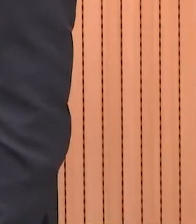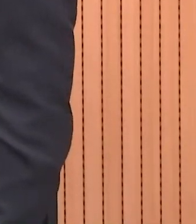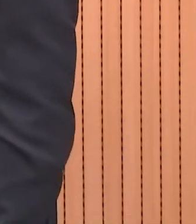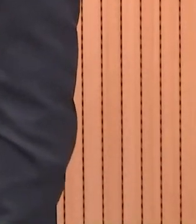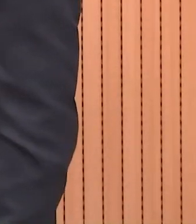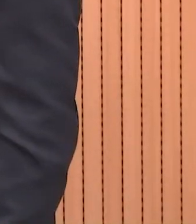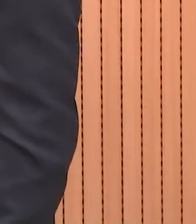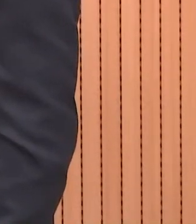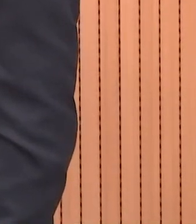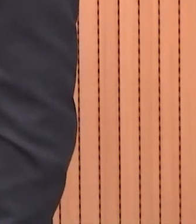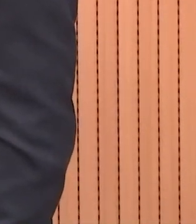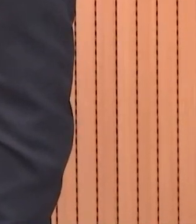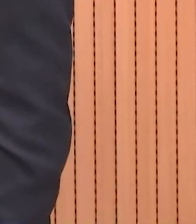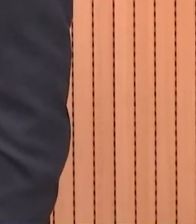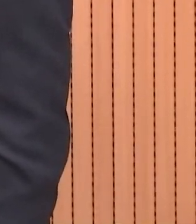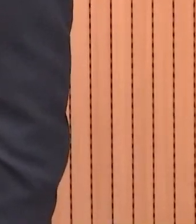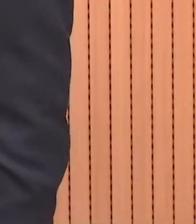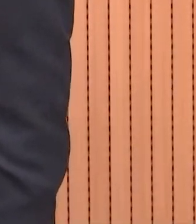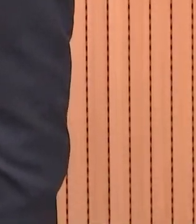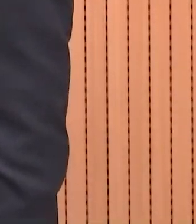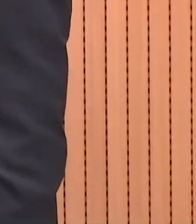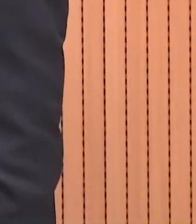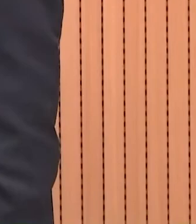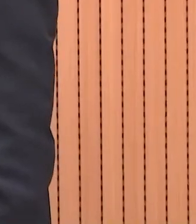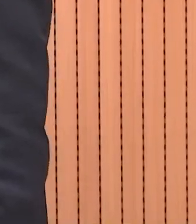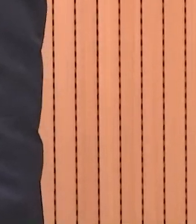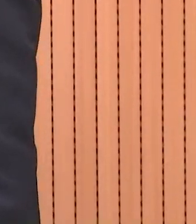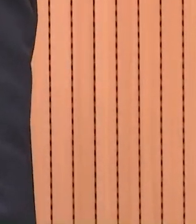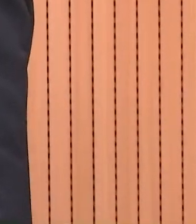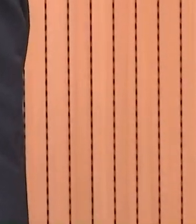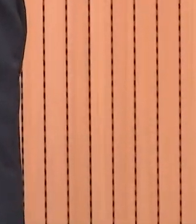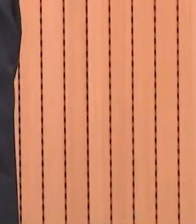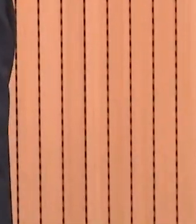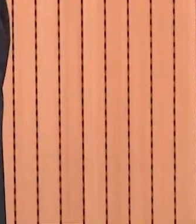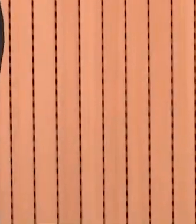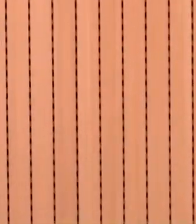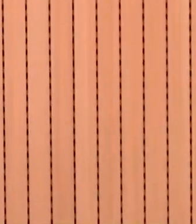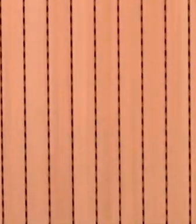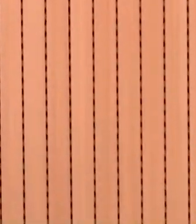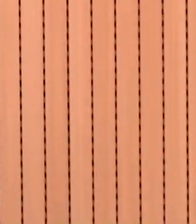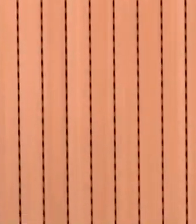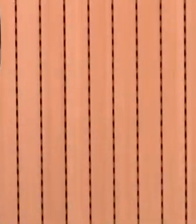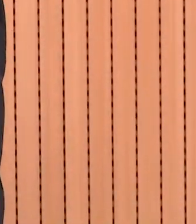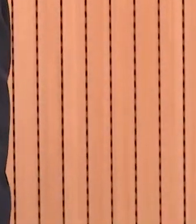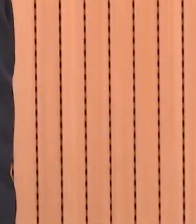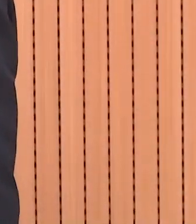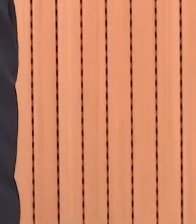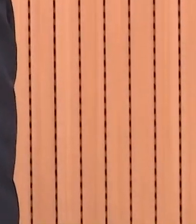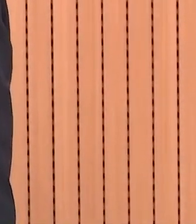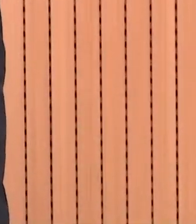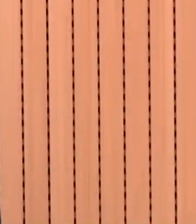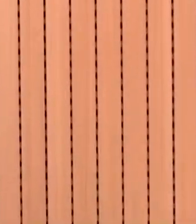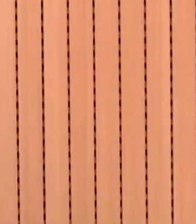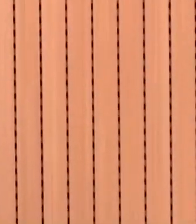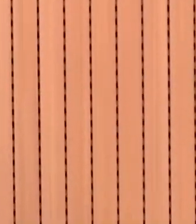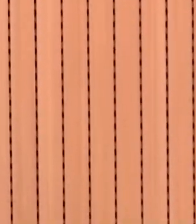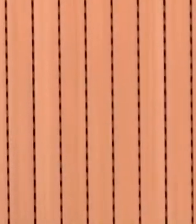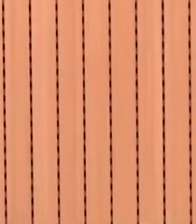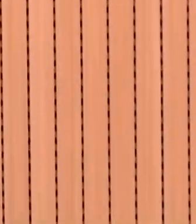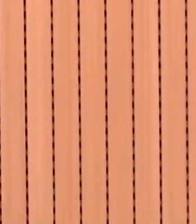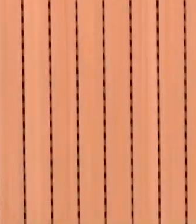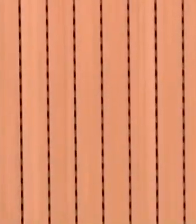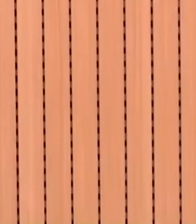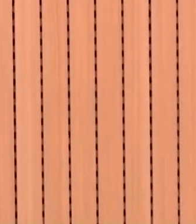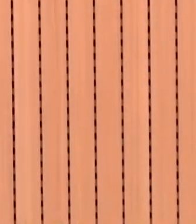que você faz dessa reunião? Teve uma palestra aí, né, do Rafael Jorge Thanos, que é o presidente da OAB,